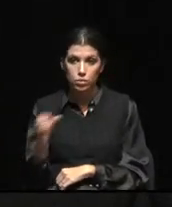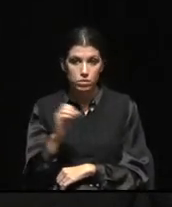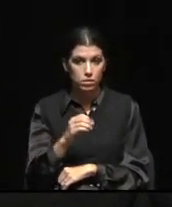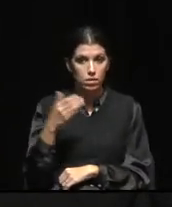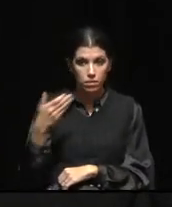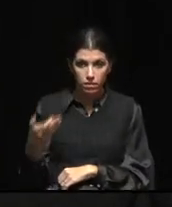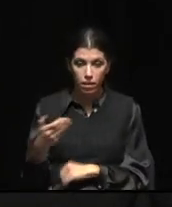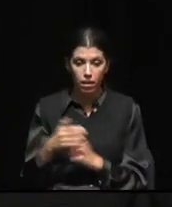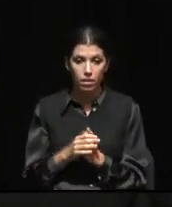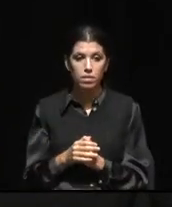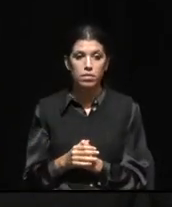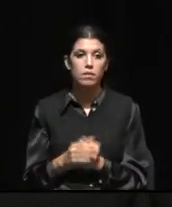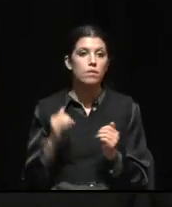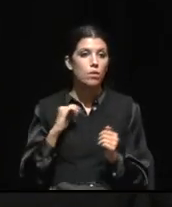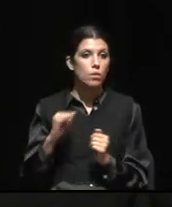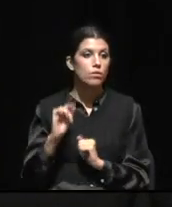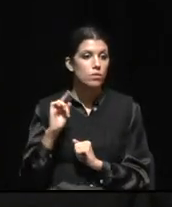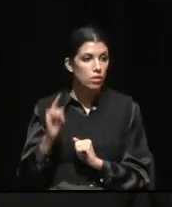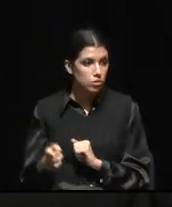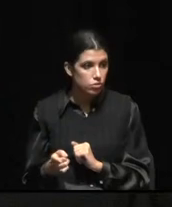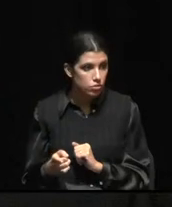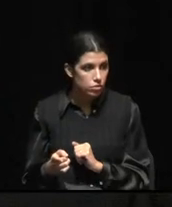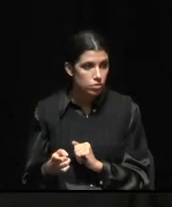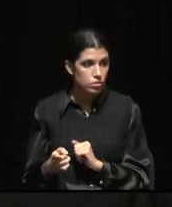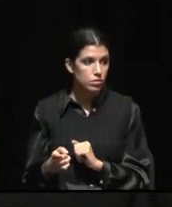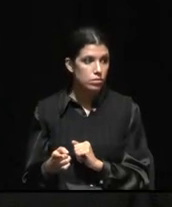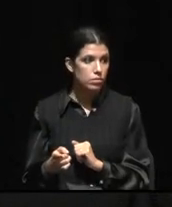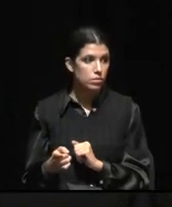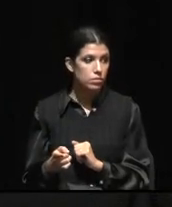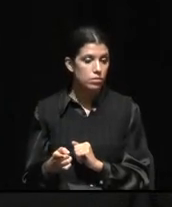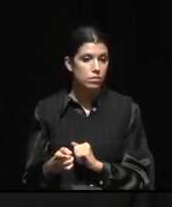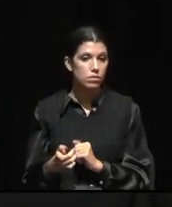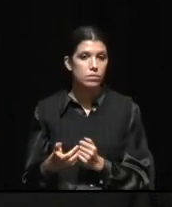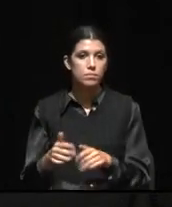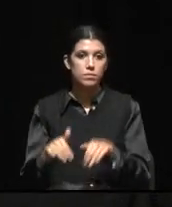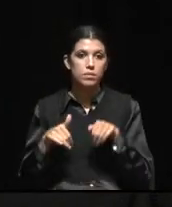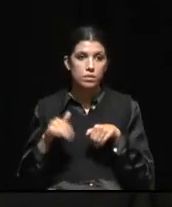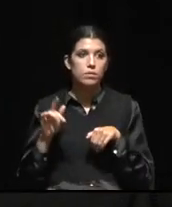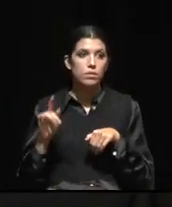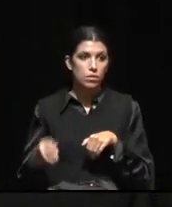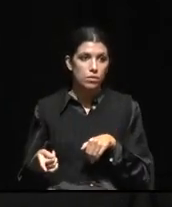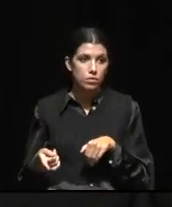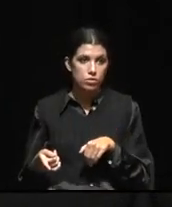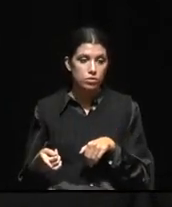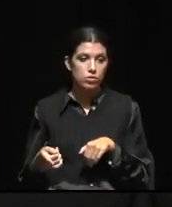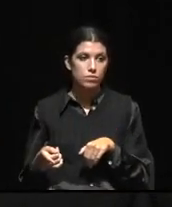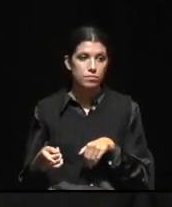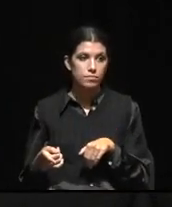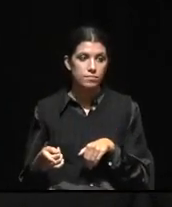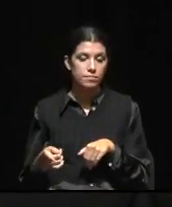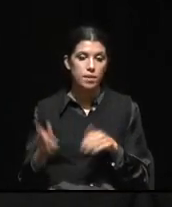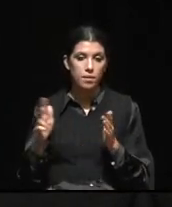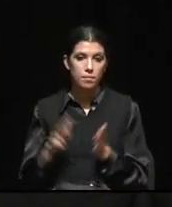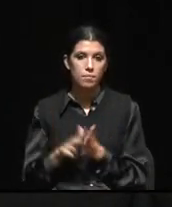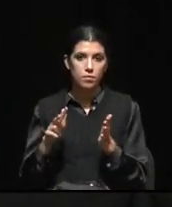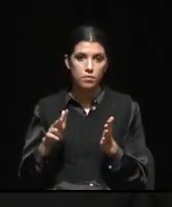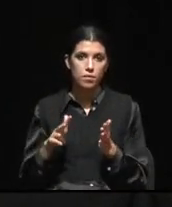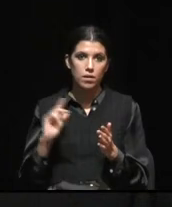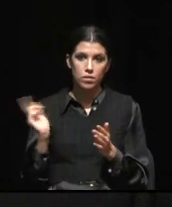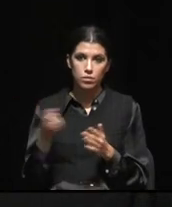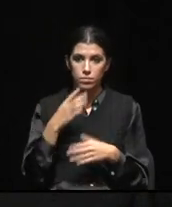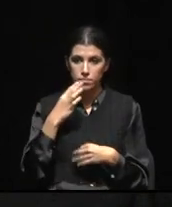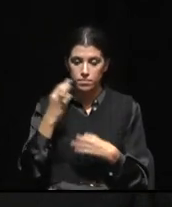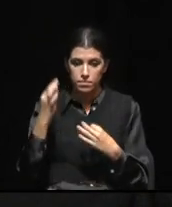11107 quem Vota contra quem se abstém aprovado por